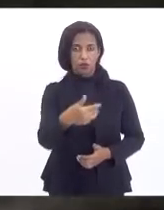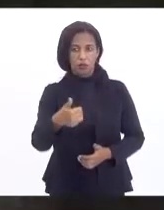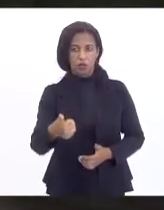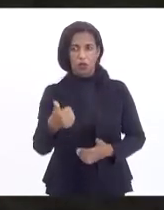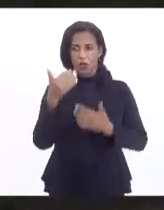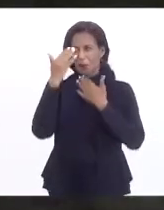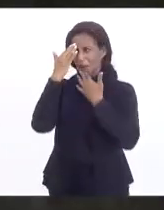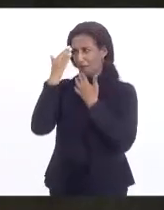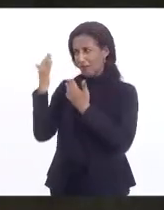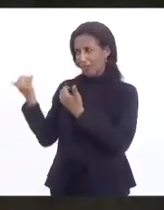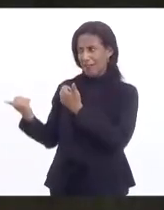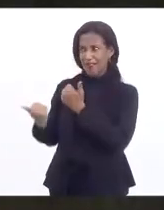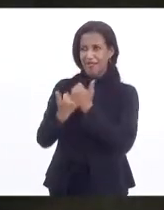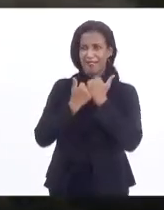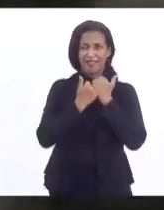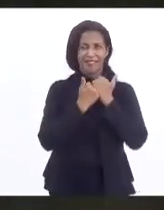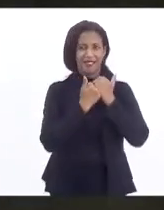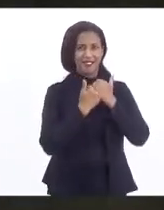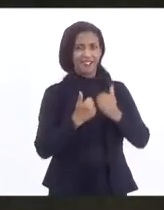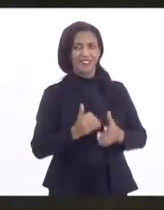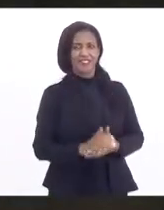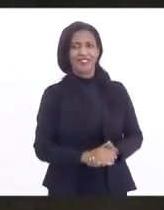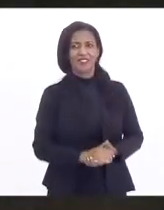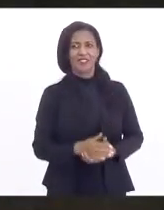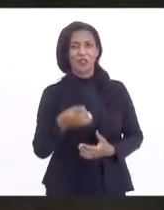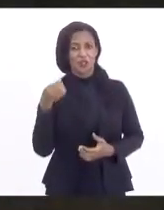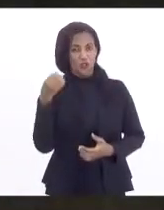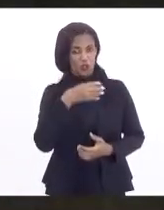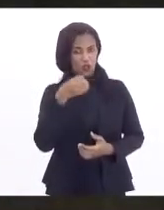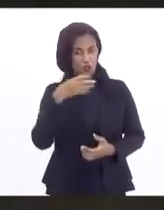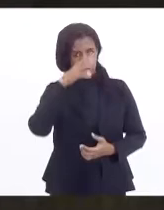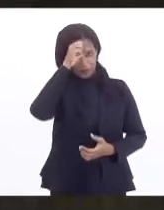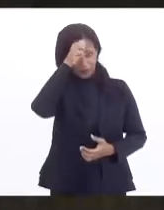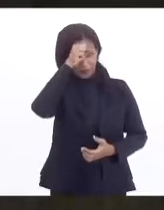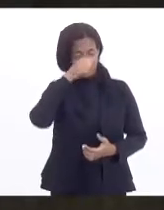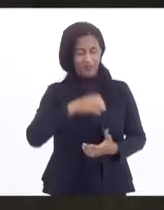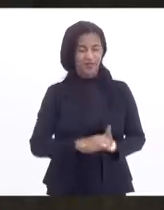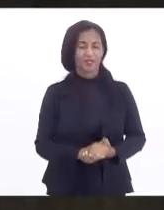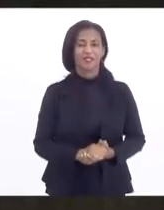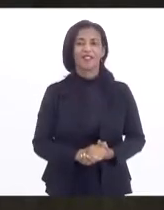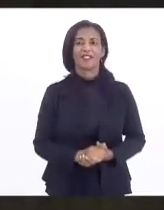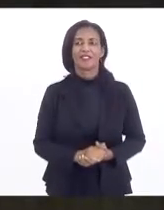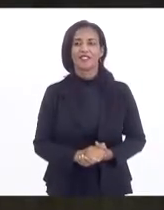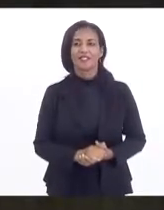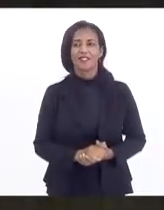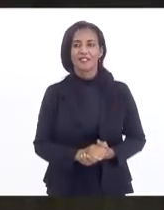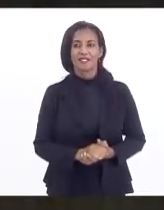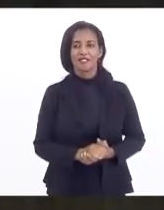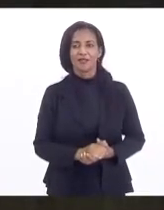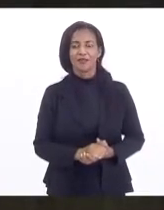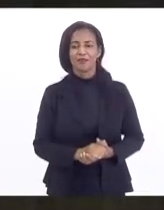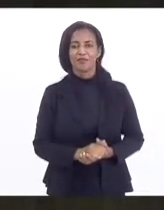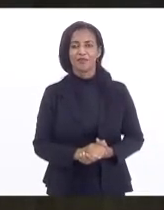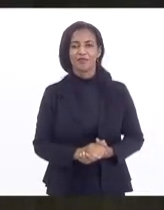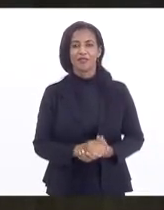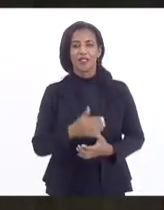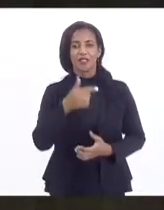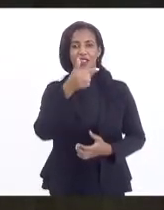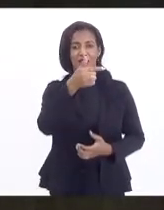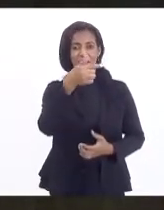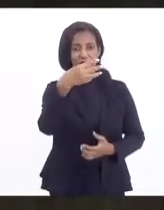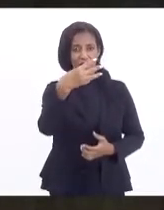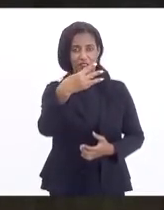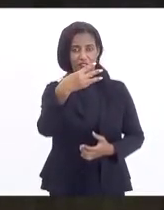senhor, pelo apoio. Eu sou novo ainda, estou aprendendo, senhor presidente. E... Tem nem 200 anos ainda. Da